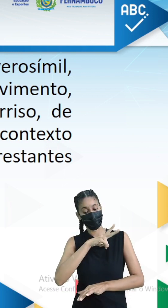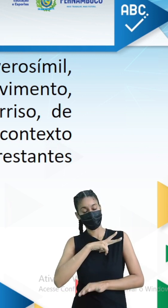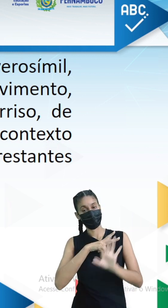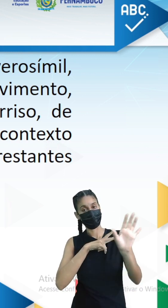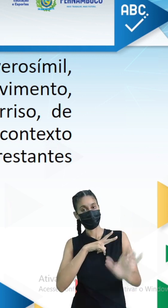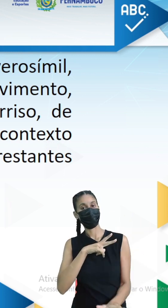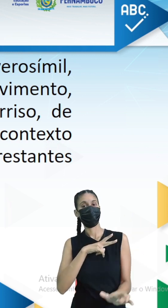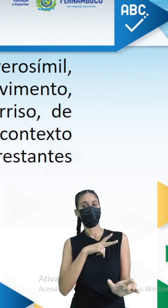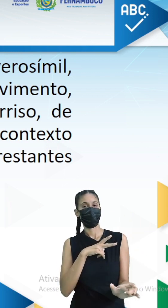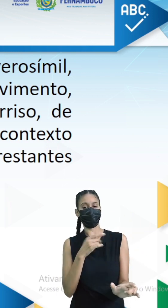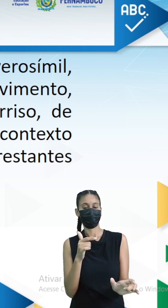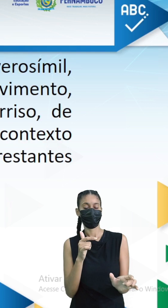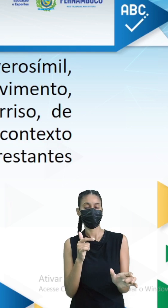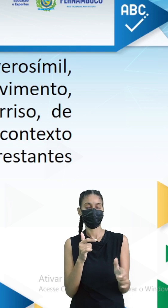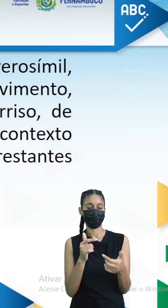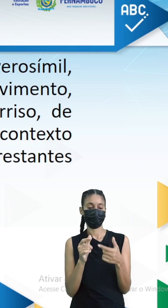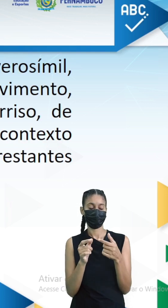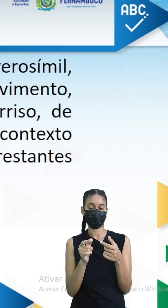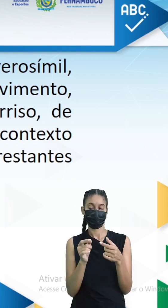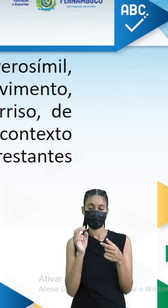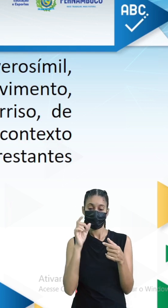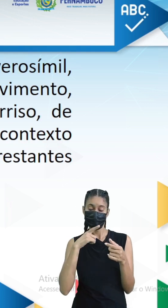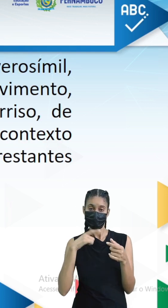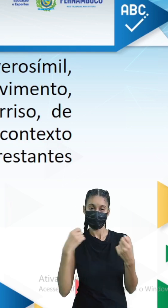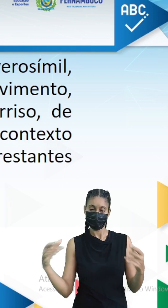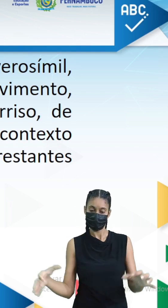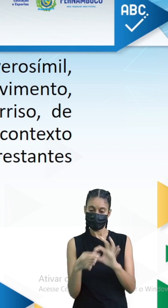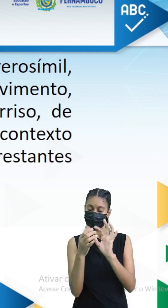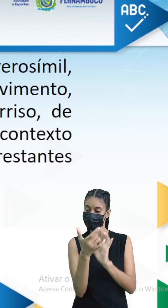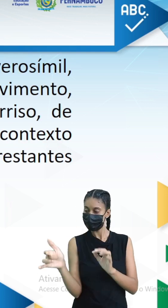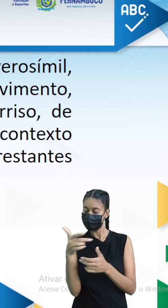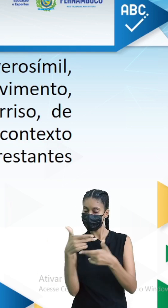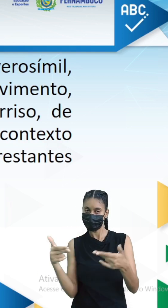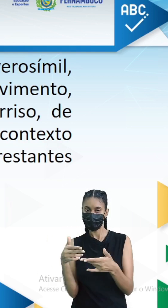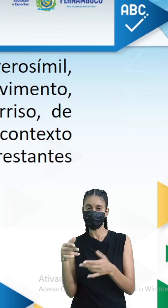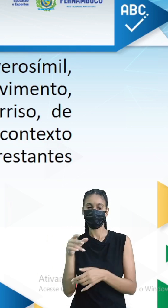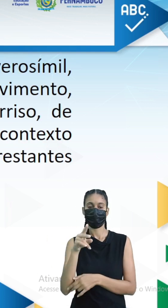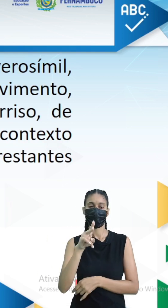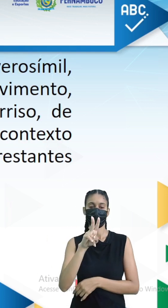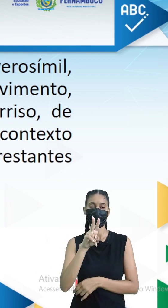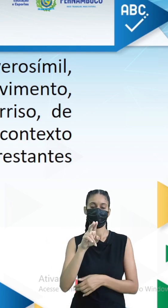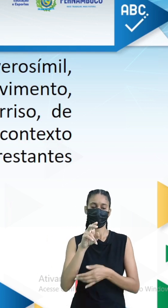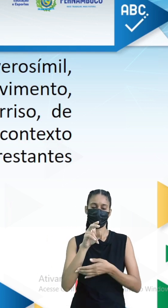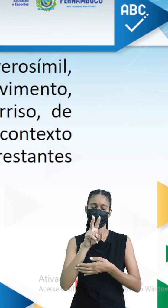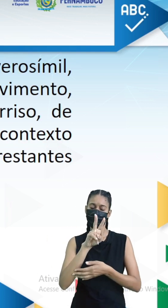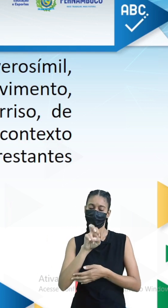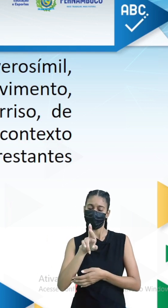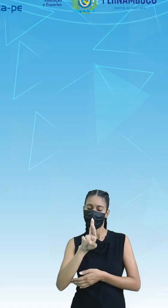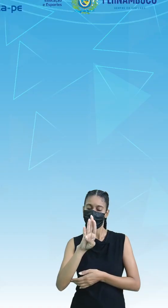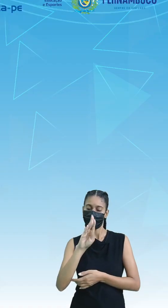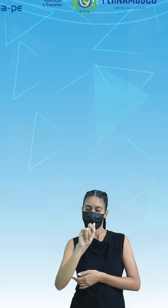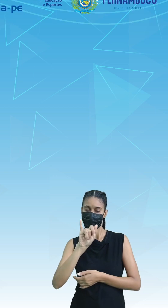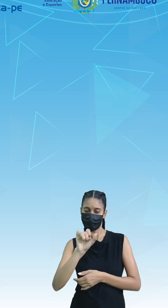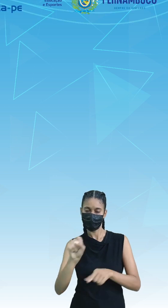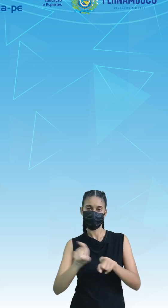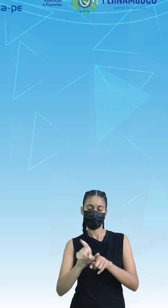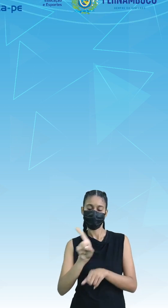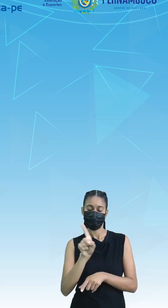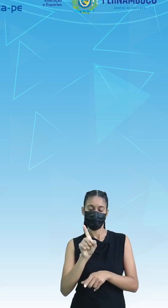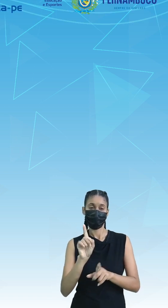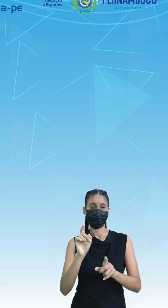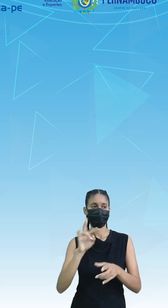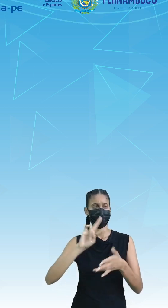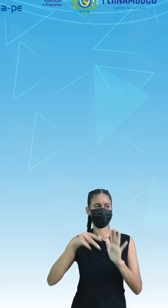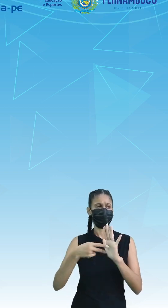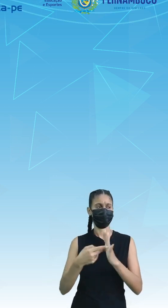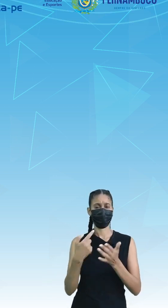sem articulação com o restante, indicadores verbais e não verbais. Isso não quer dizer porque eu estou de braços cruzados que